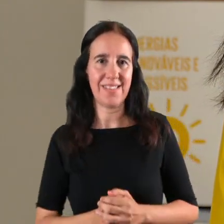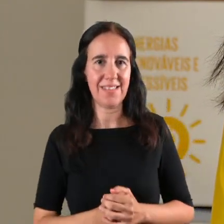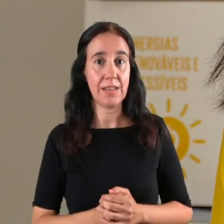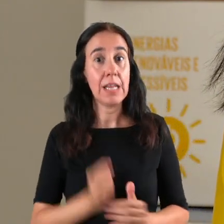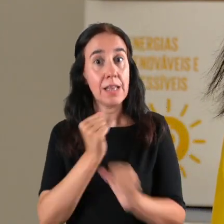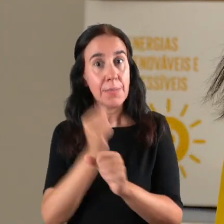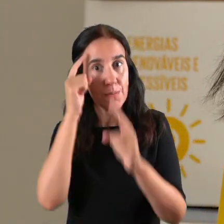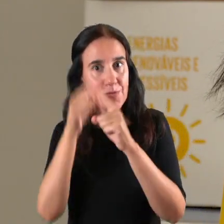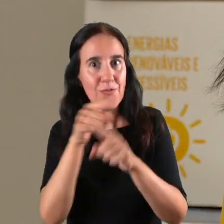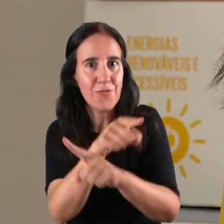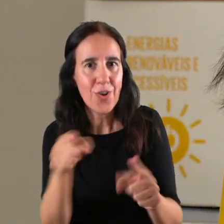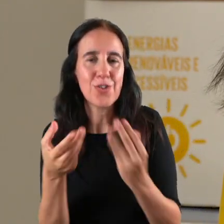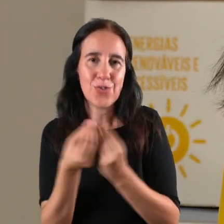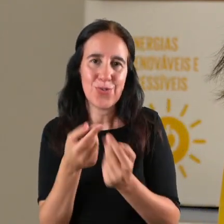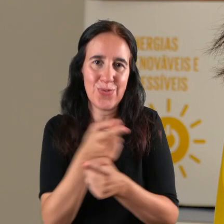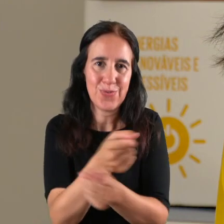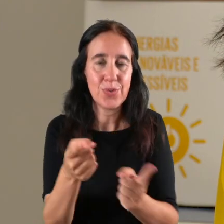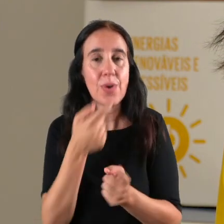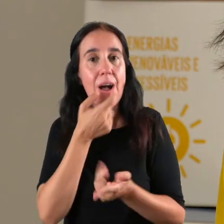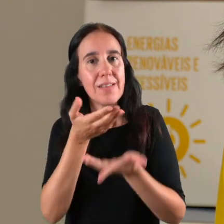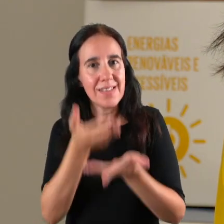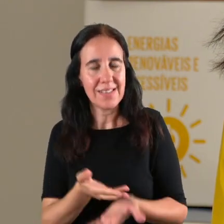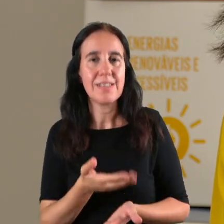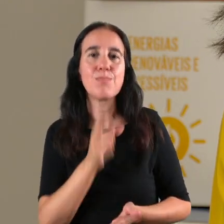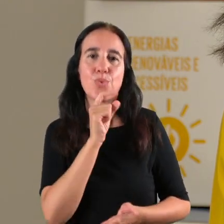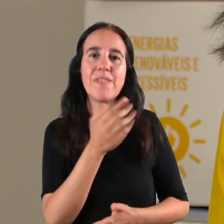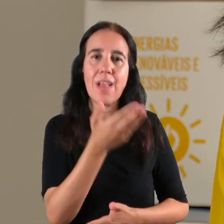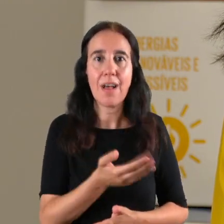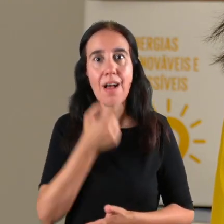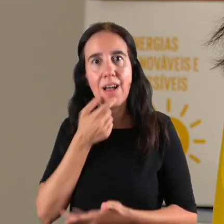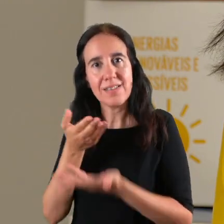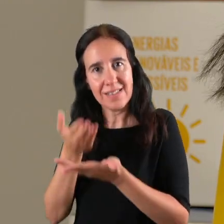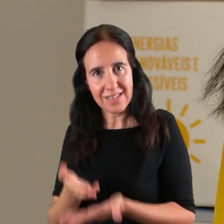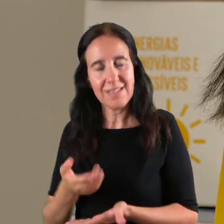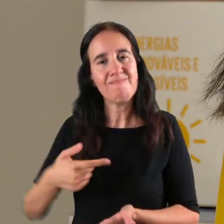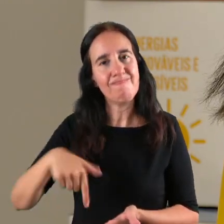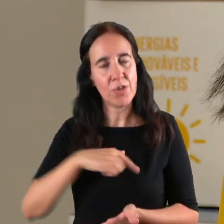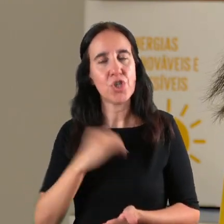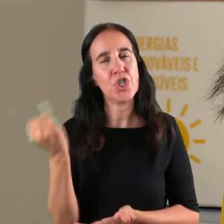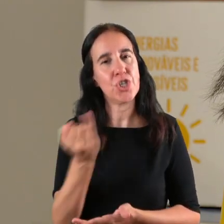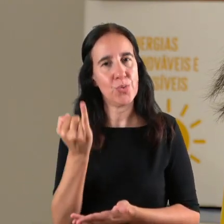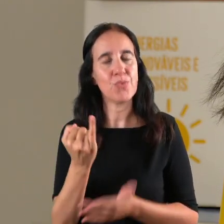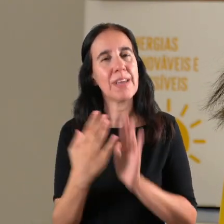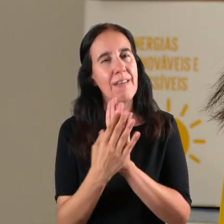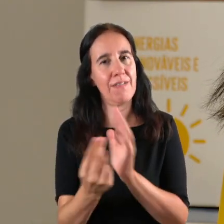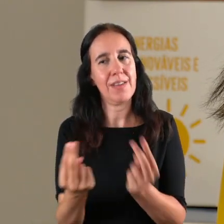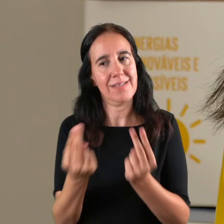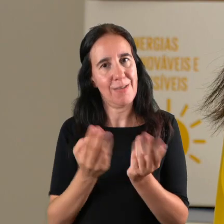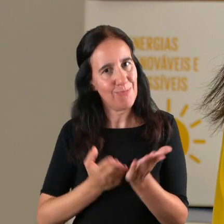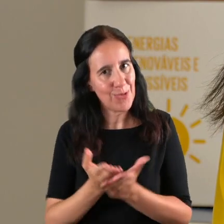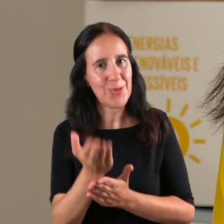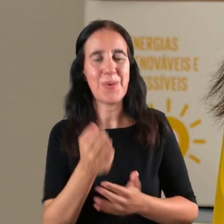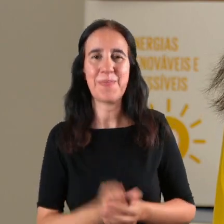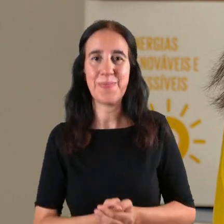excelência. Estamos a trabalhar para vós e convosco. Só assim será possível, só assim continuaremos a ser um instituto